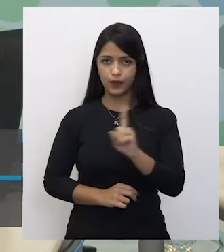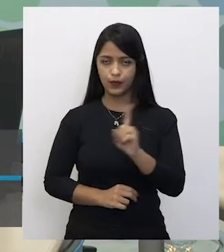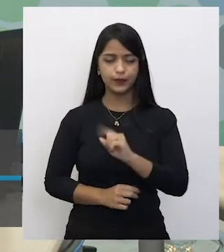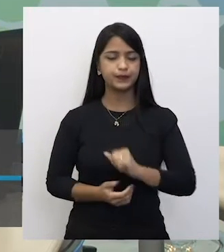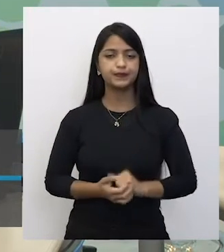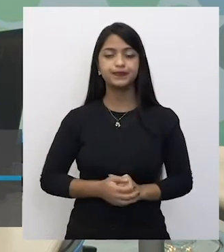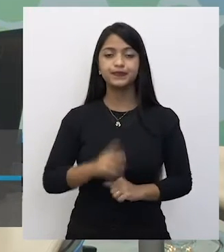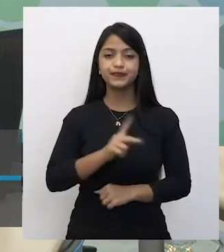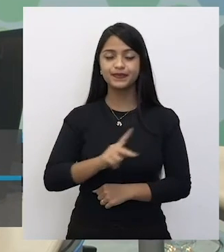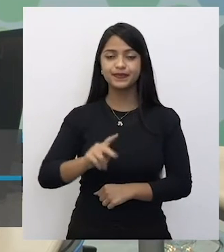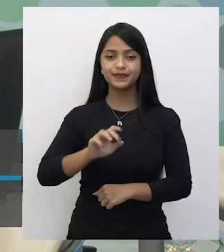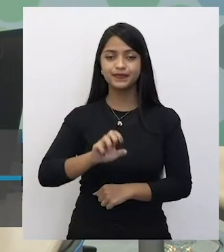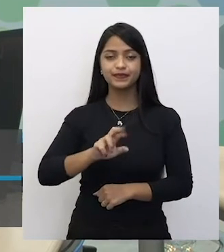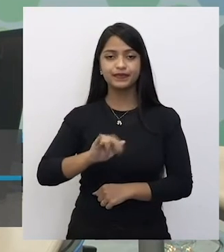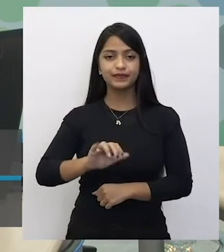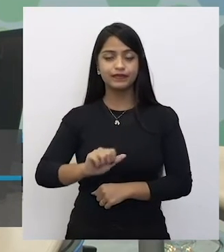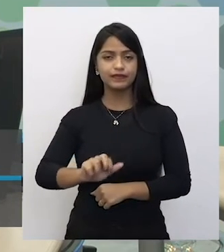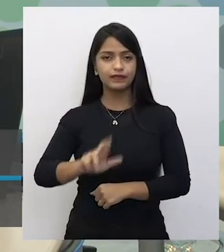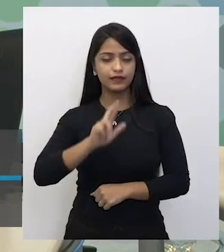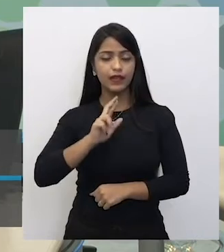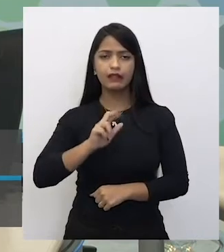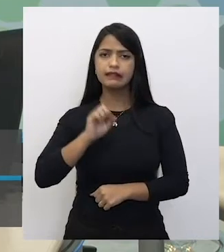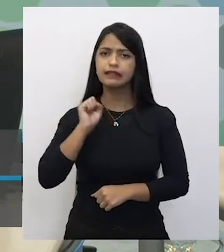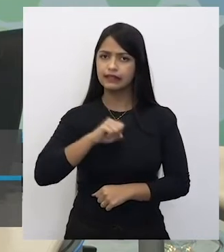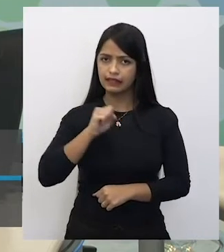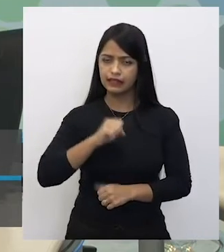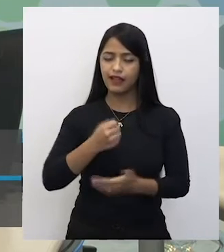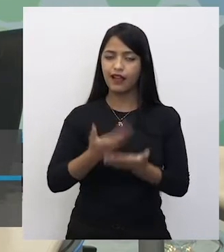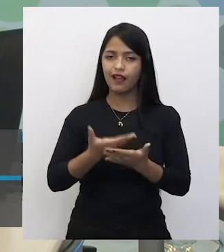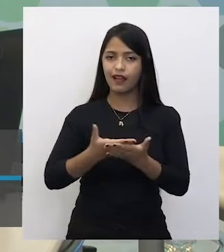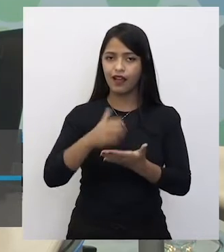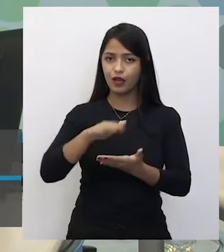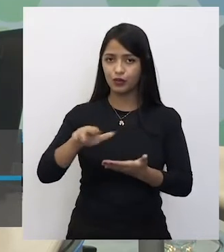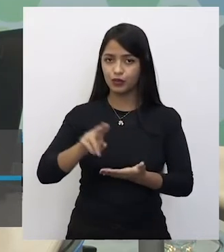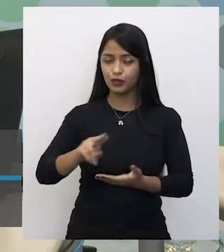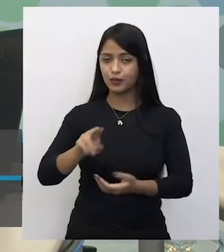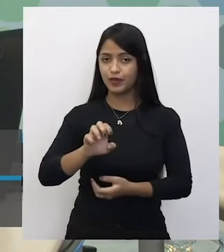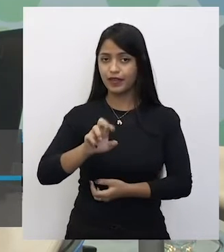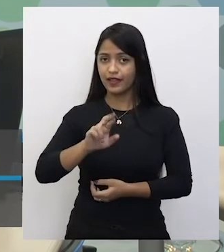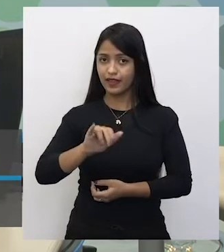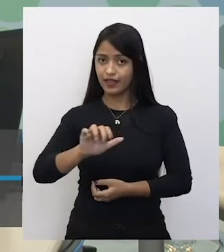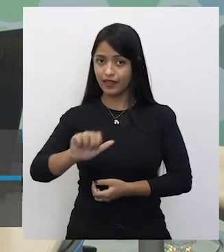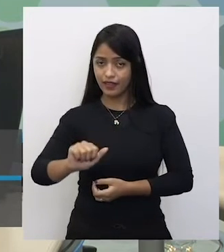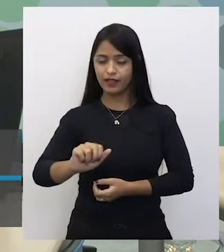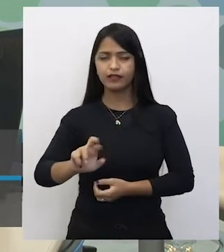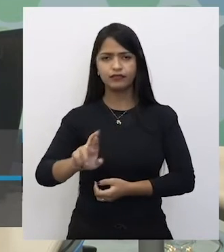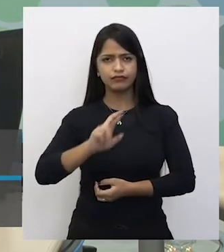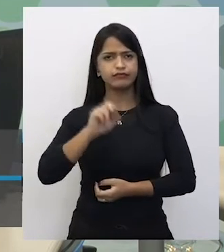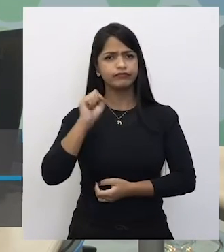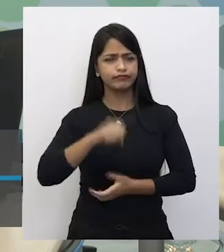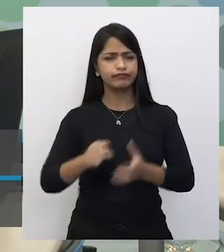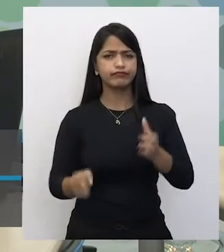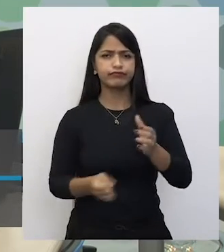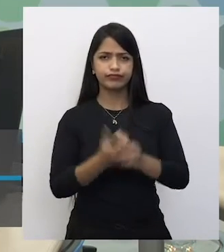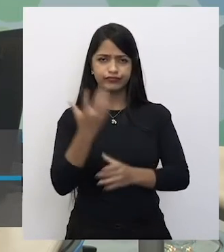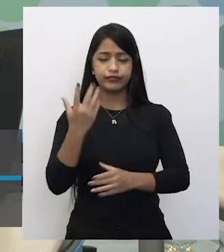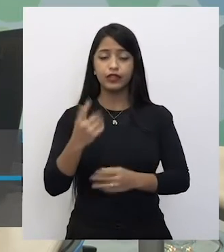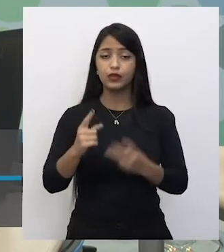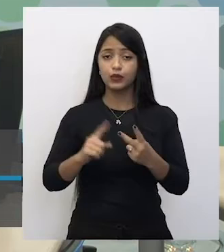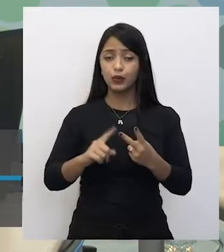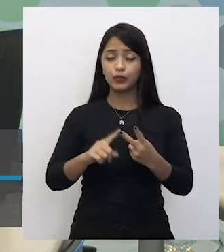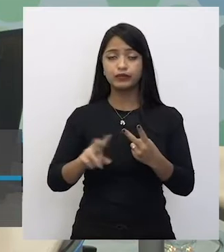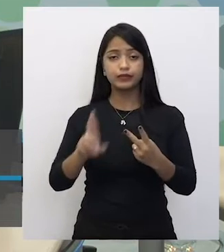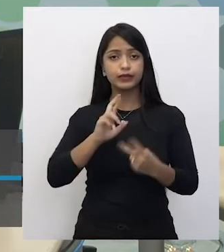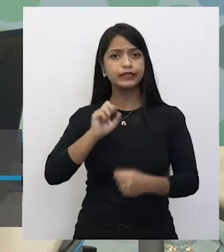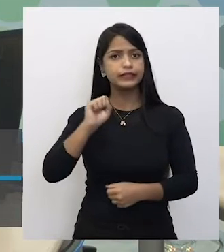Pro Érica, sim. A aluna Érica também, Fonseca, ou é a pro, não sei, colocou diversas vezes. E para dois, colocou sim. O